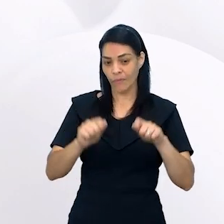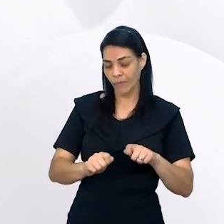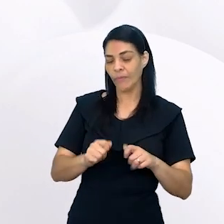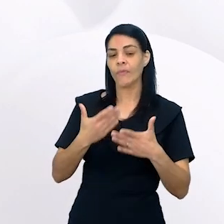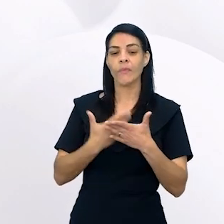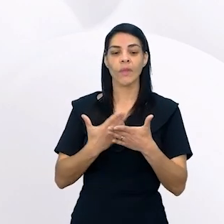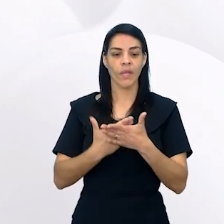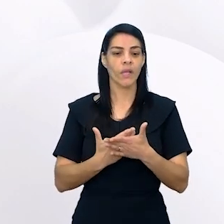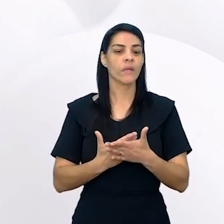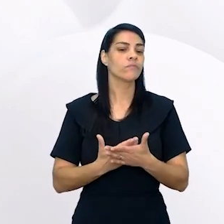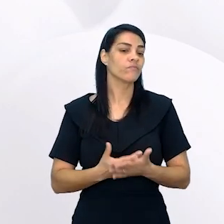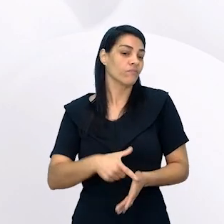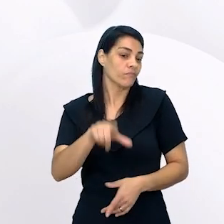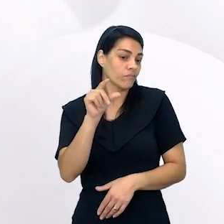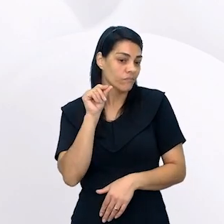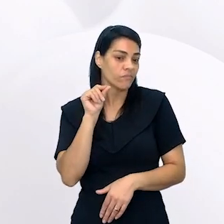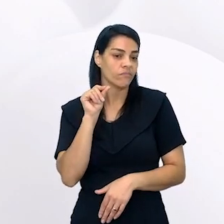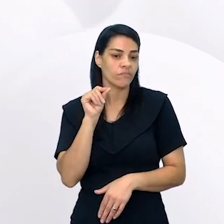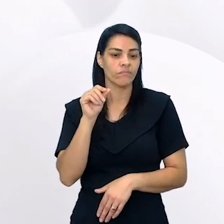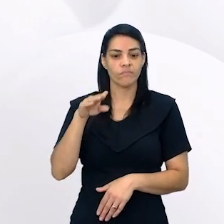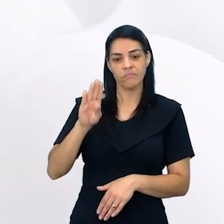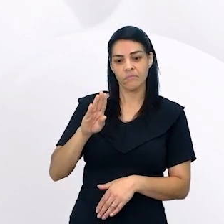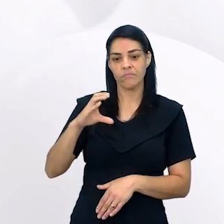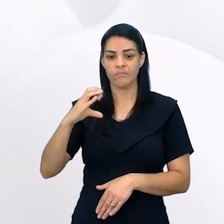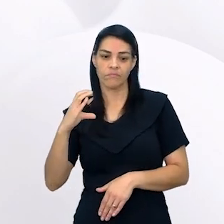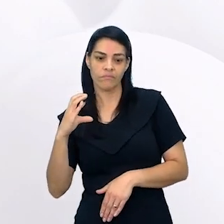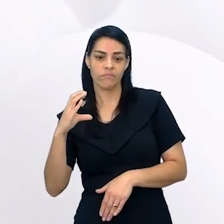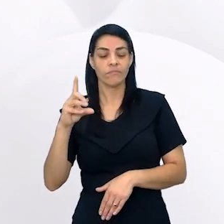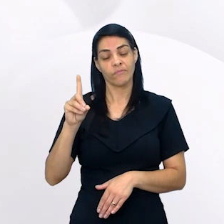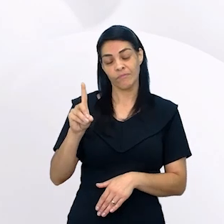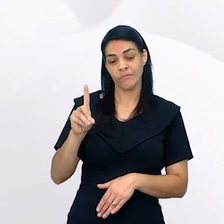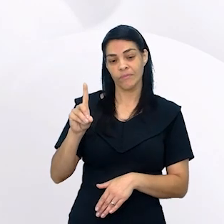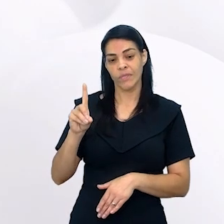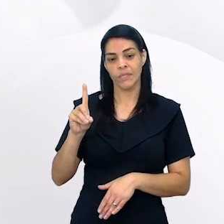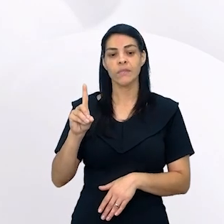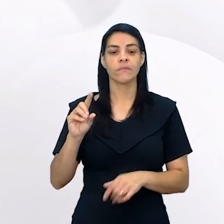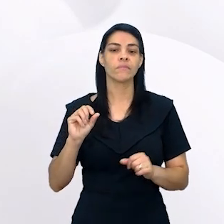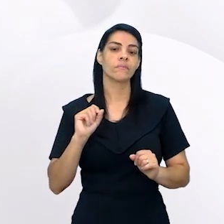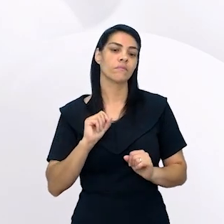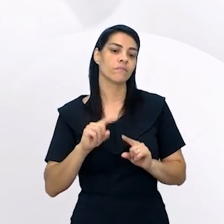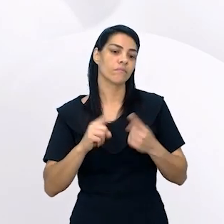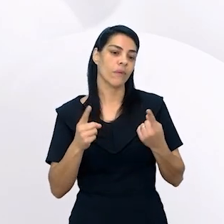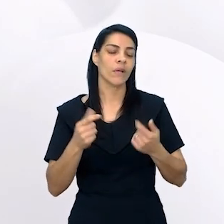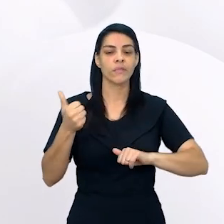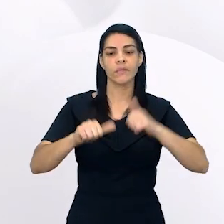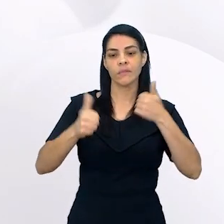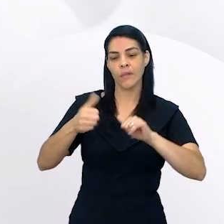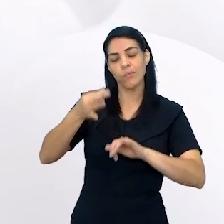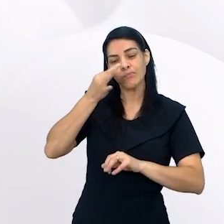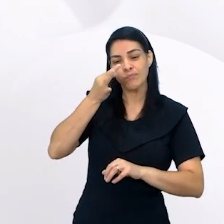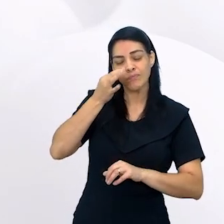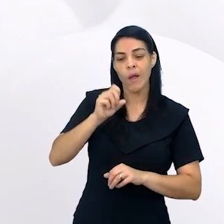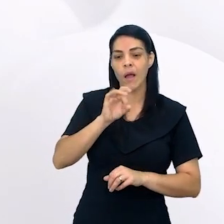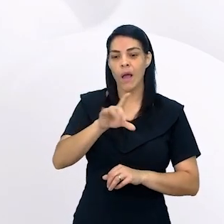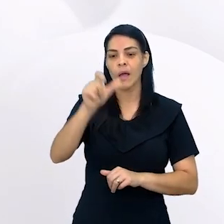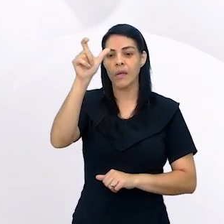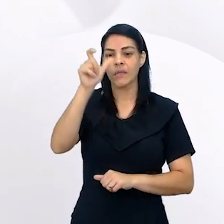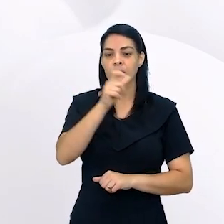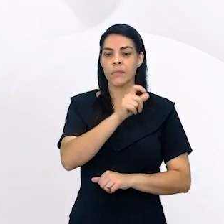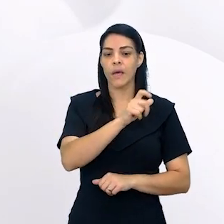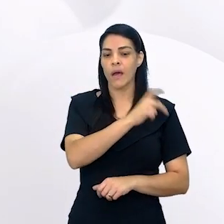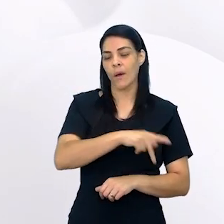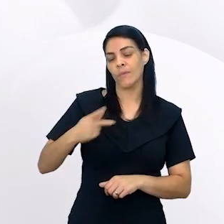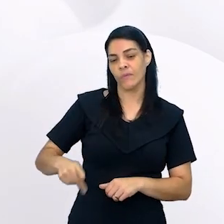Os estudantes devem ter escolhido aí a b a c o AD E aí essa análise eu acho que cada professor consegue fazer